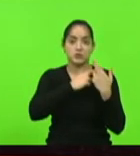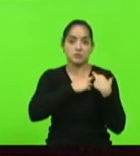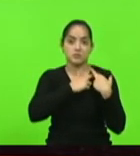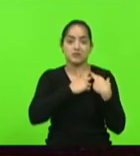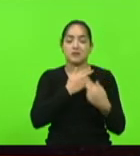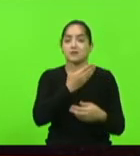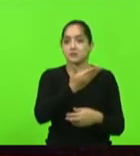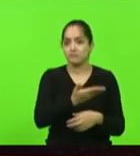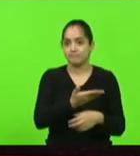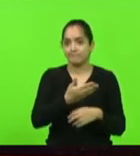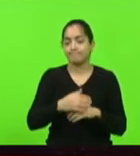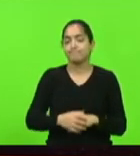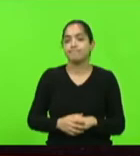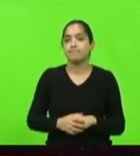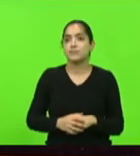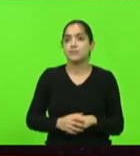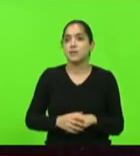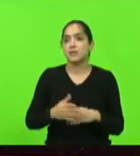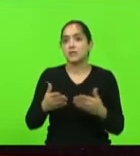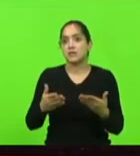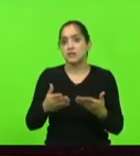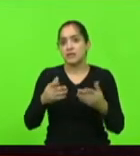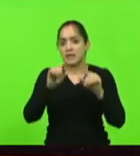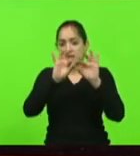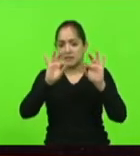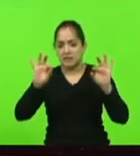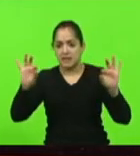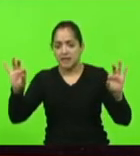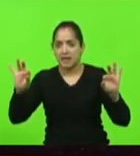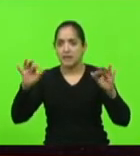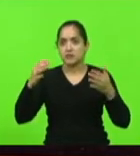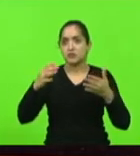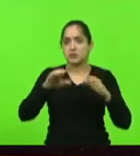até mesmo a parte elétrica, hidráulica,